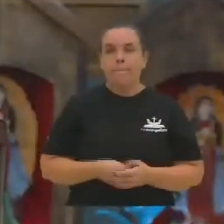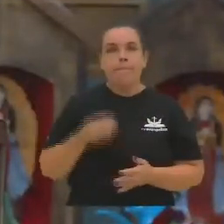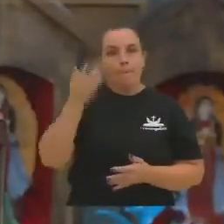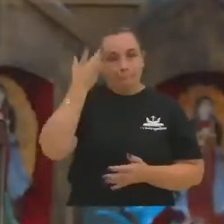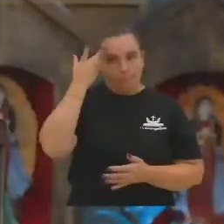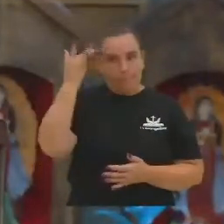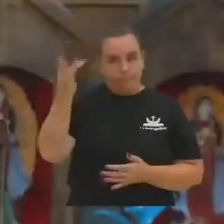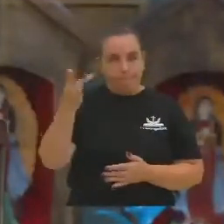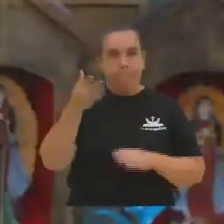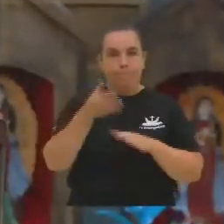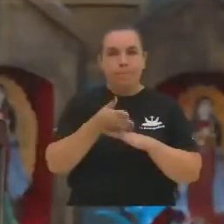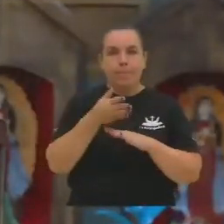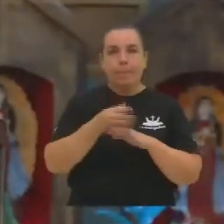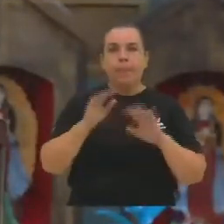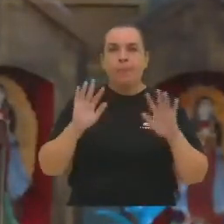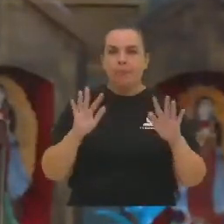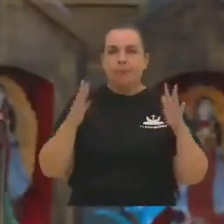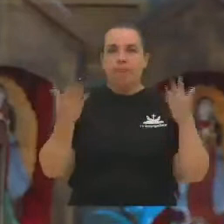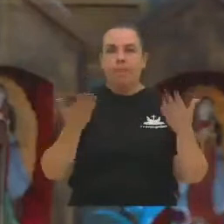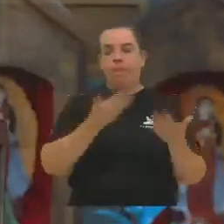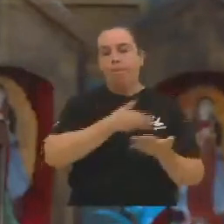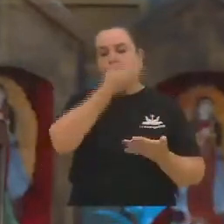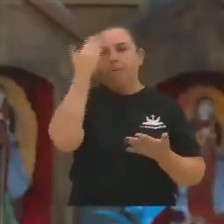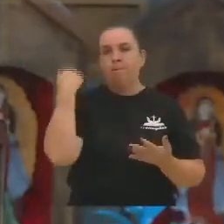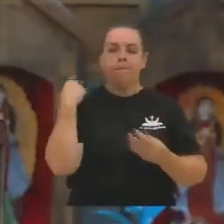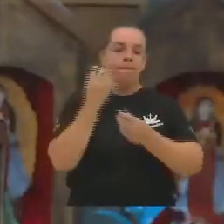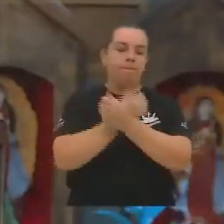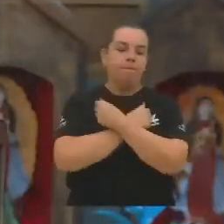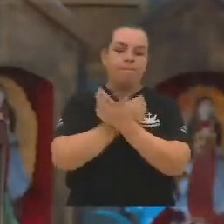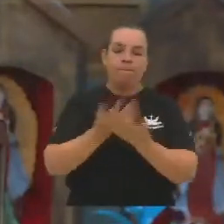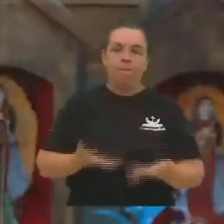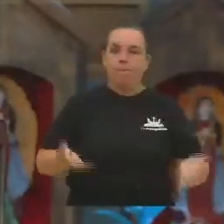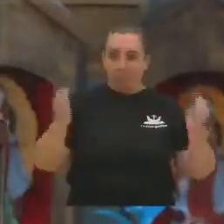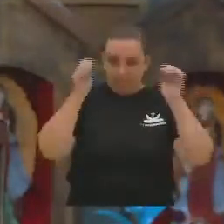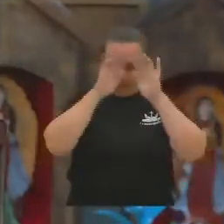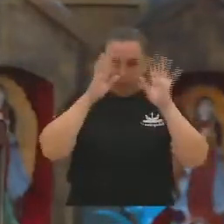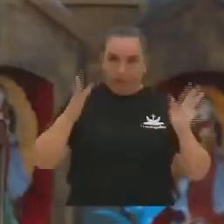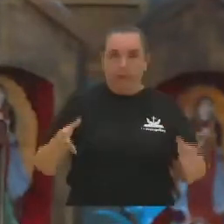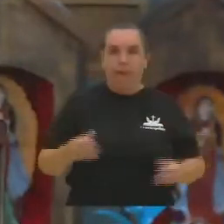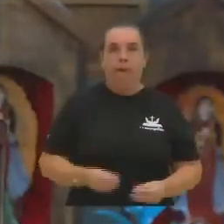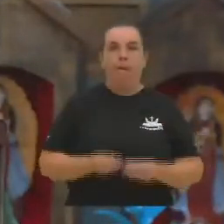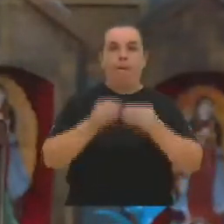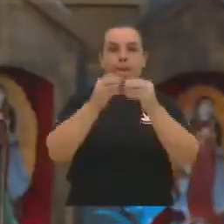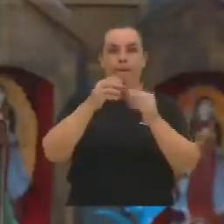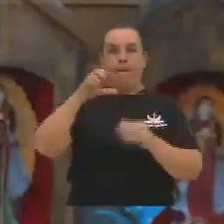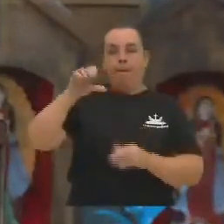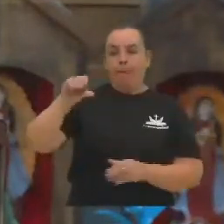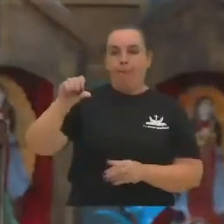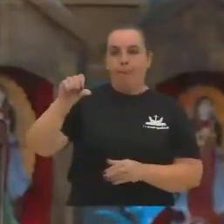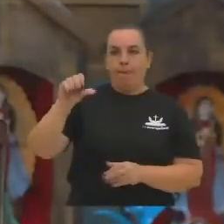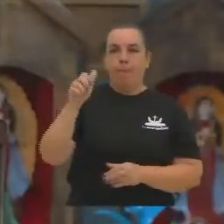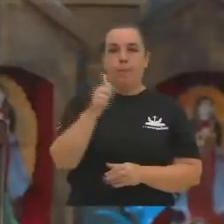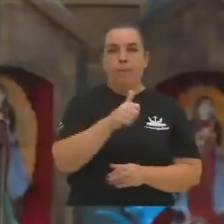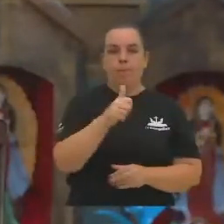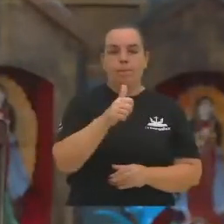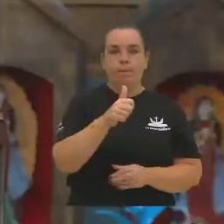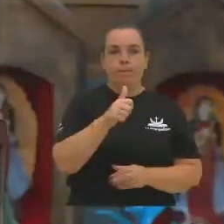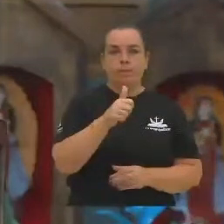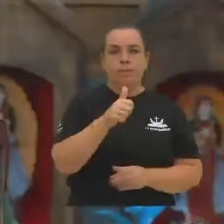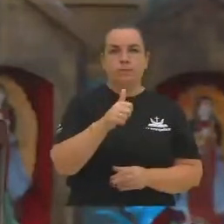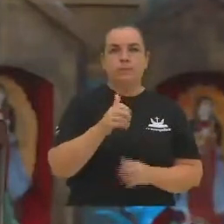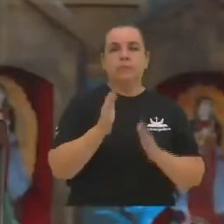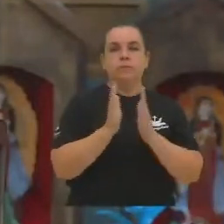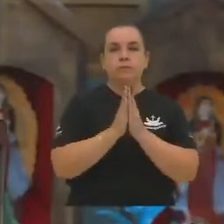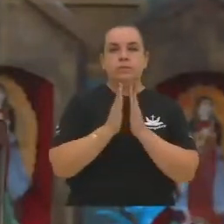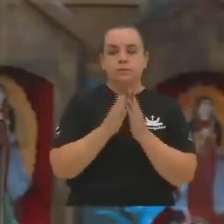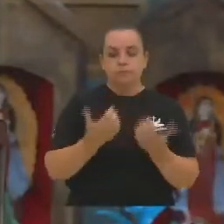amanhã, participe da festa de Nossa Senhora de Guadalupe. Missas às 9 e 11 horas da manhã, oração